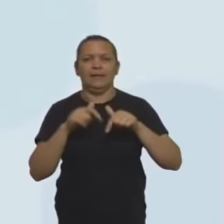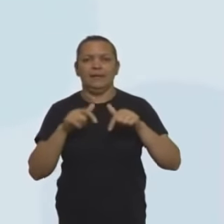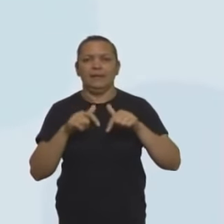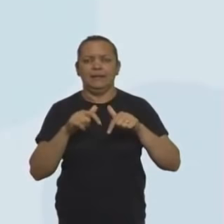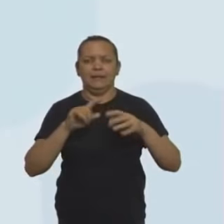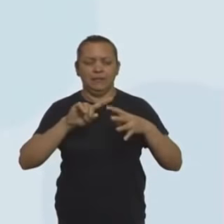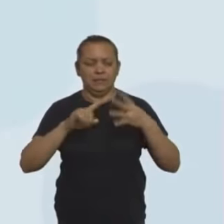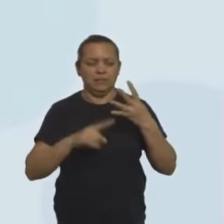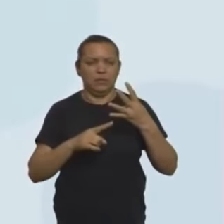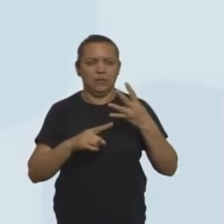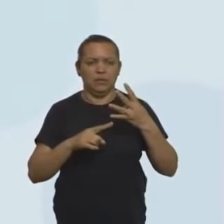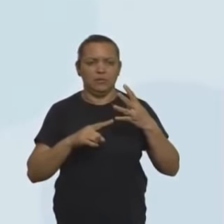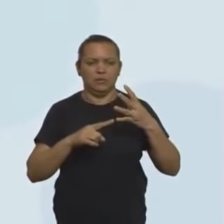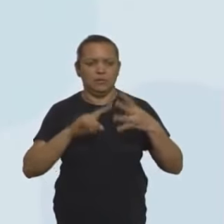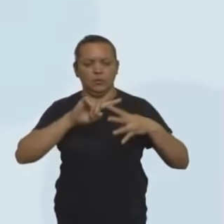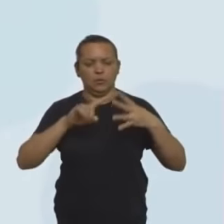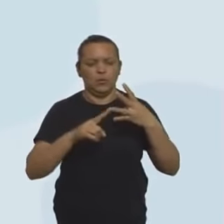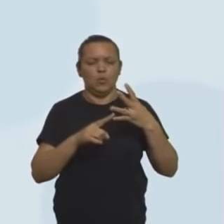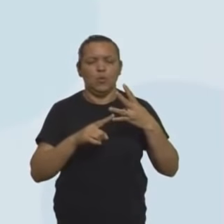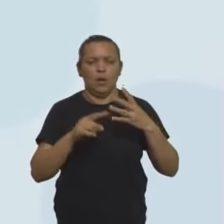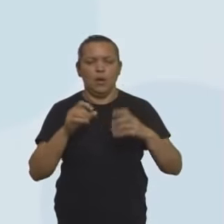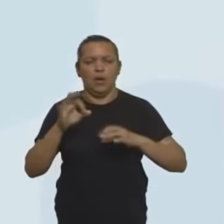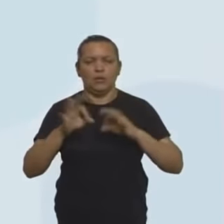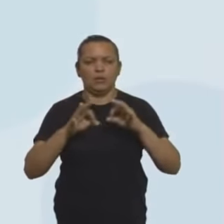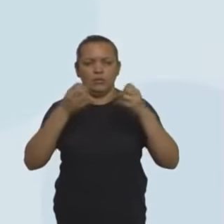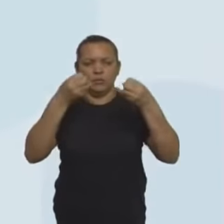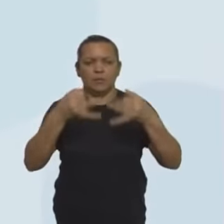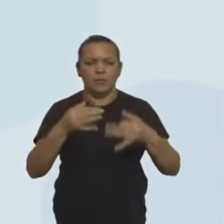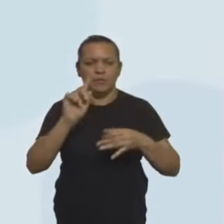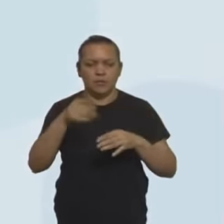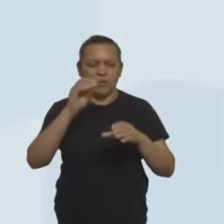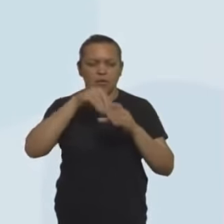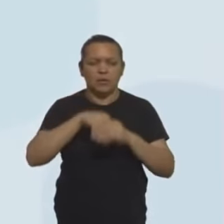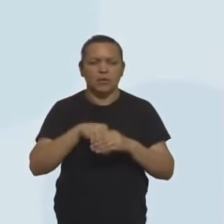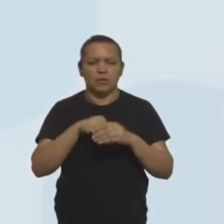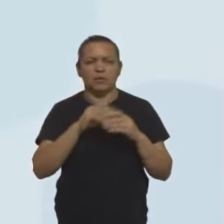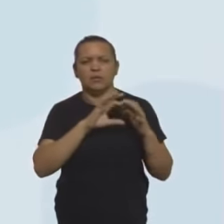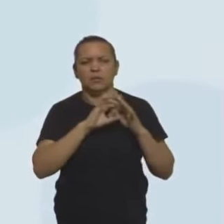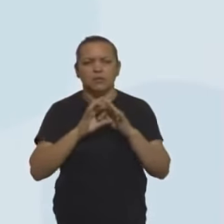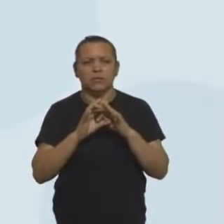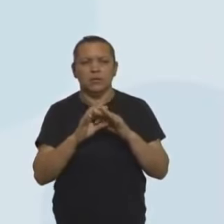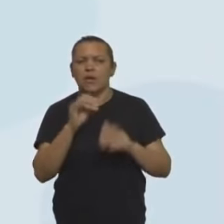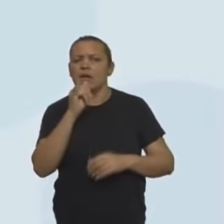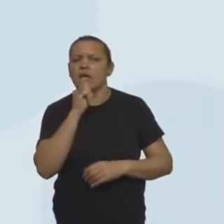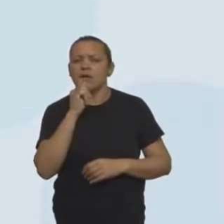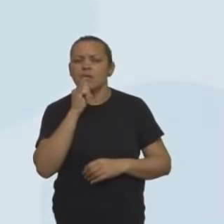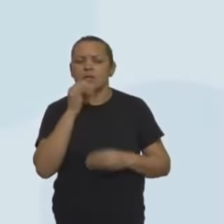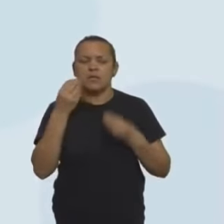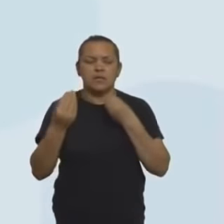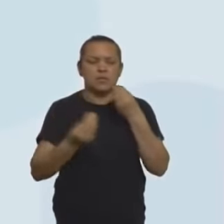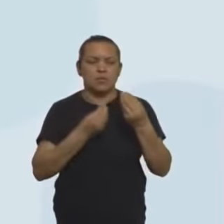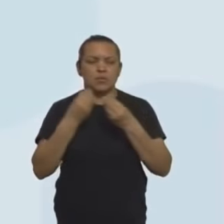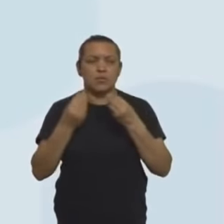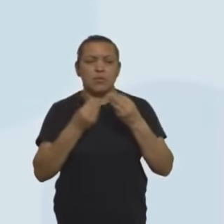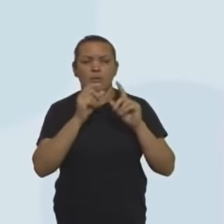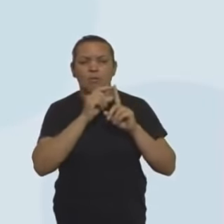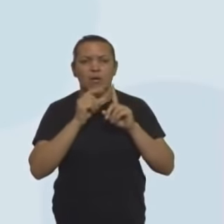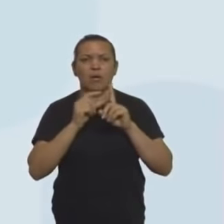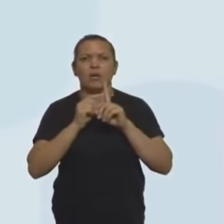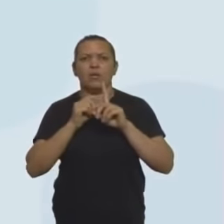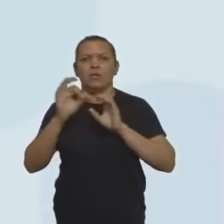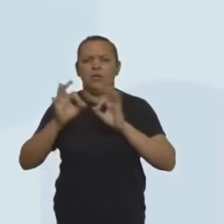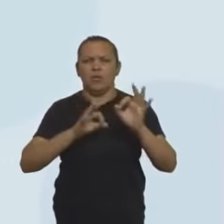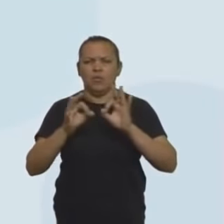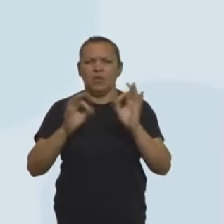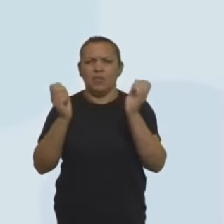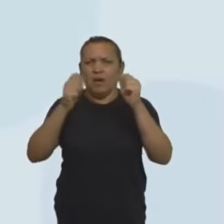quatro unidades e vou mostrar para vocês, dentro dessa ilustração, como é que essas unidades do nosso